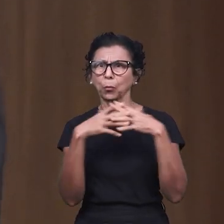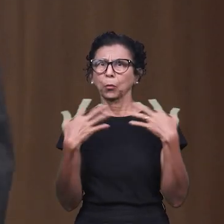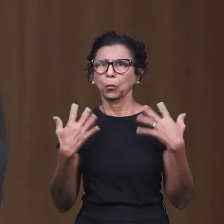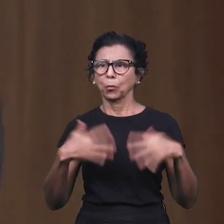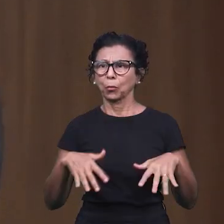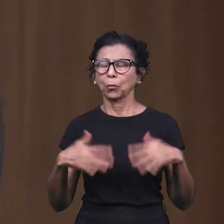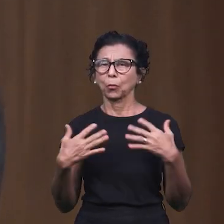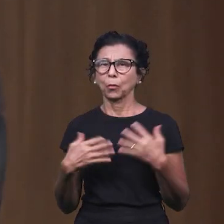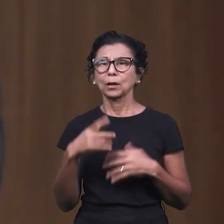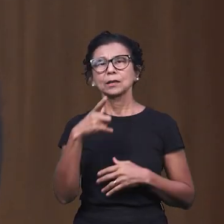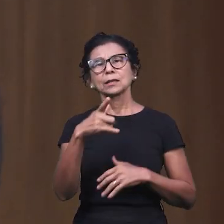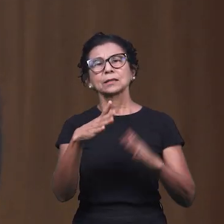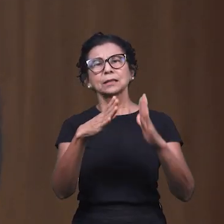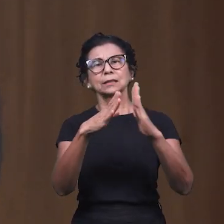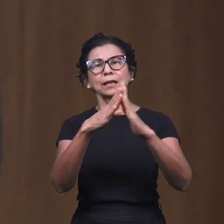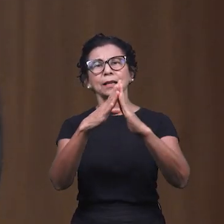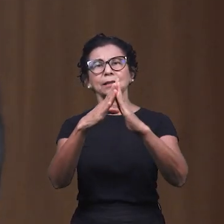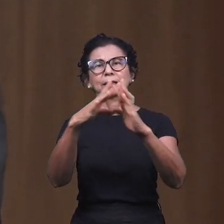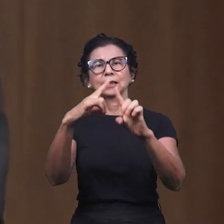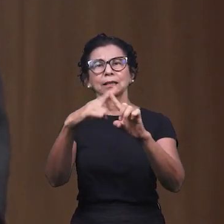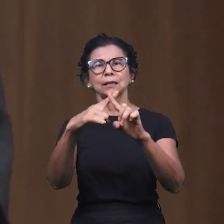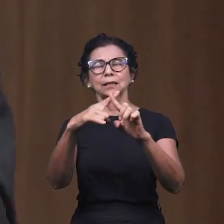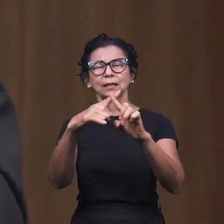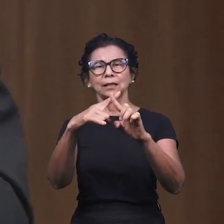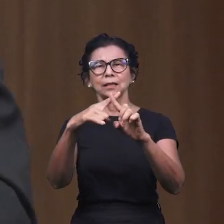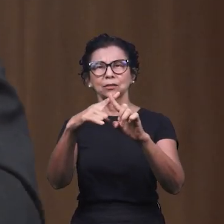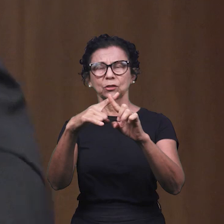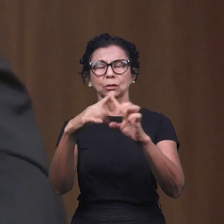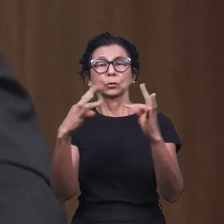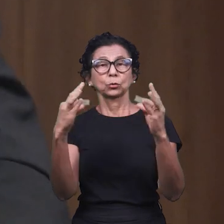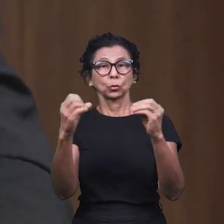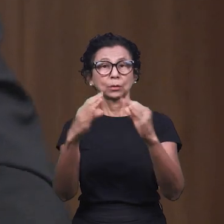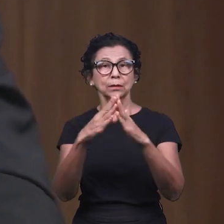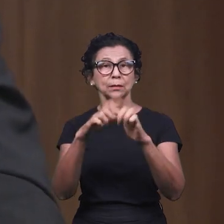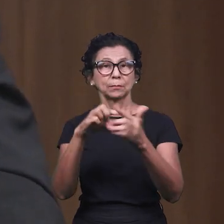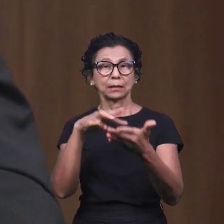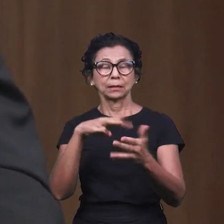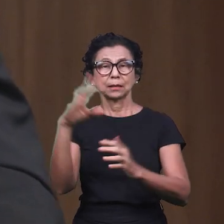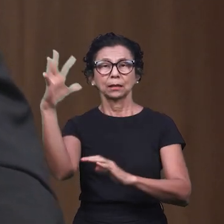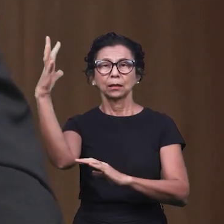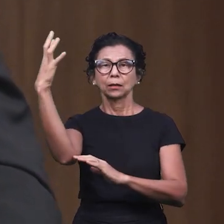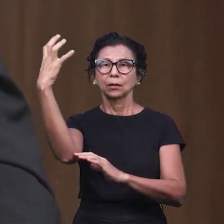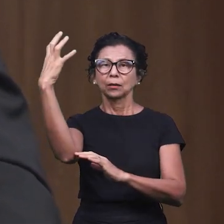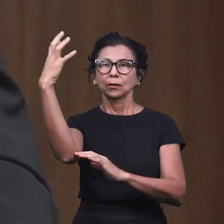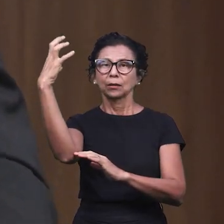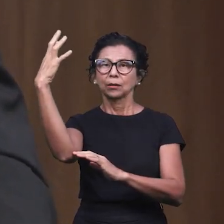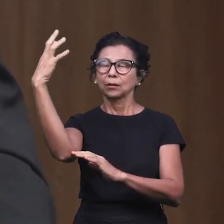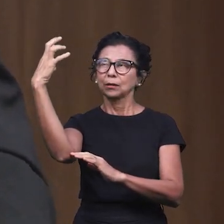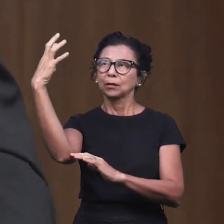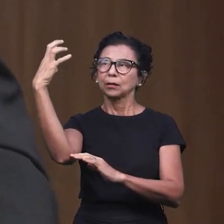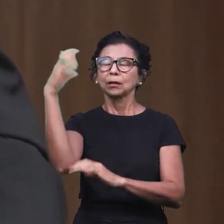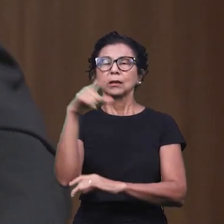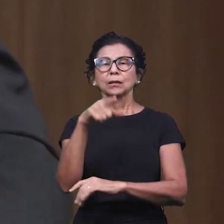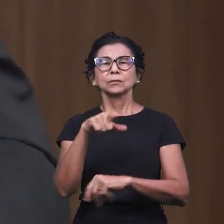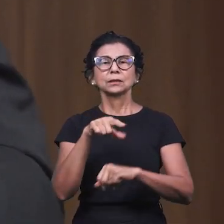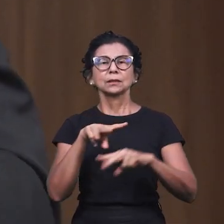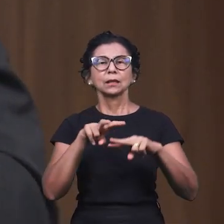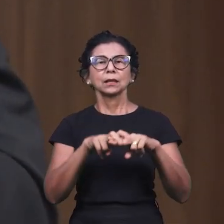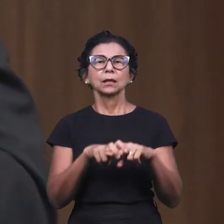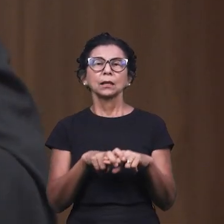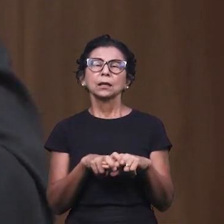é um tipo de tecnologia que é tecnologia de informação e comunicação, né?